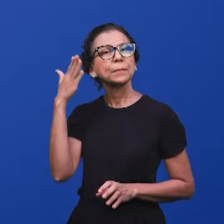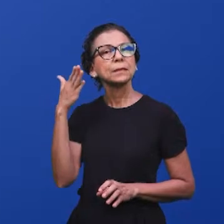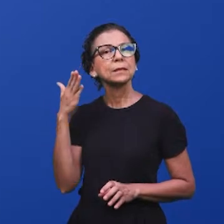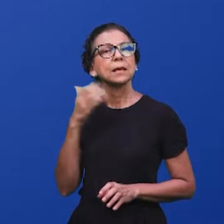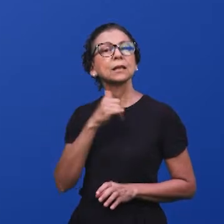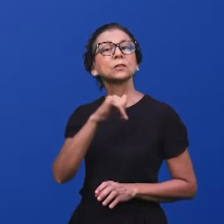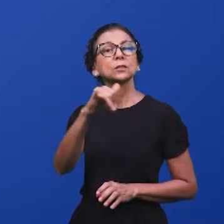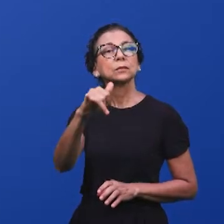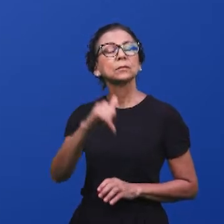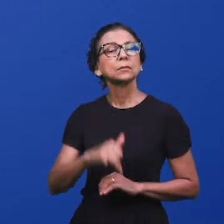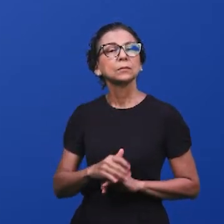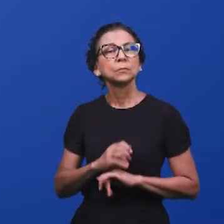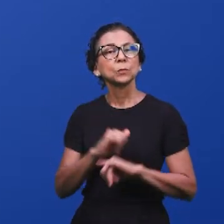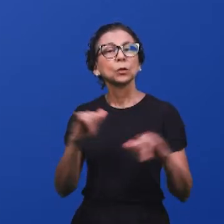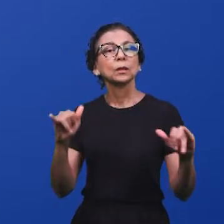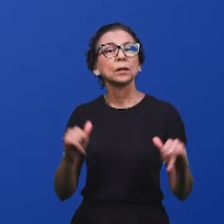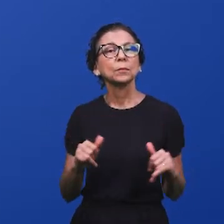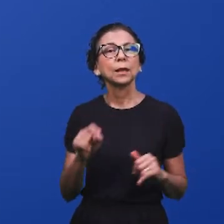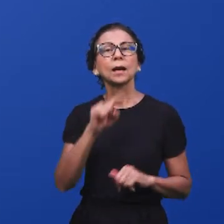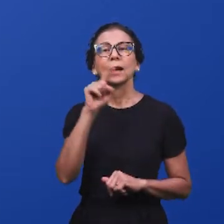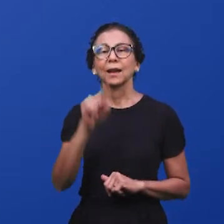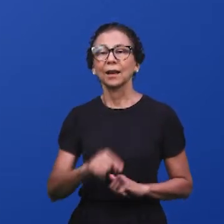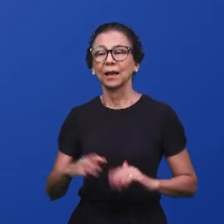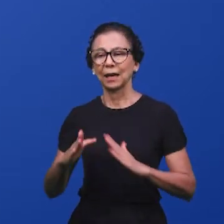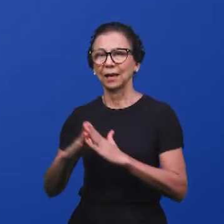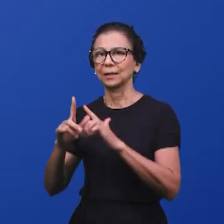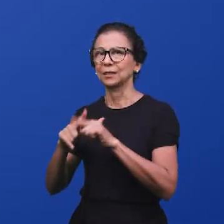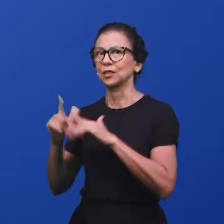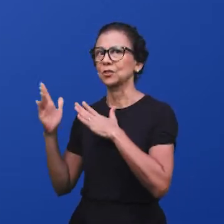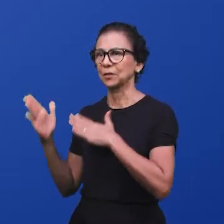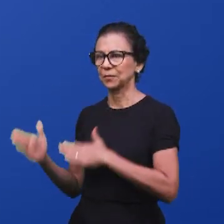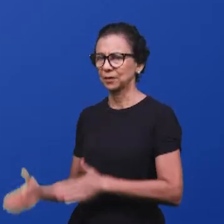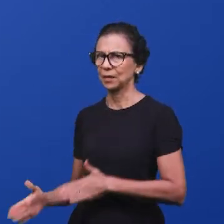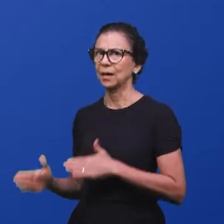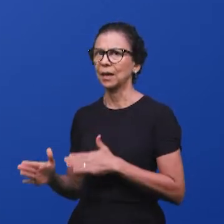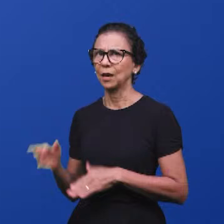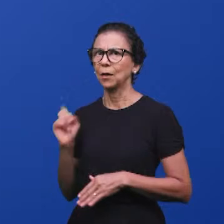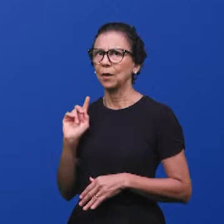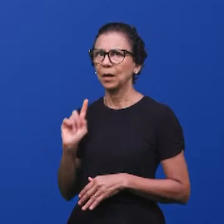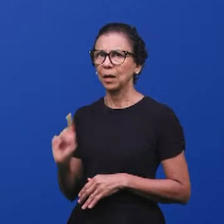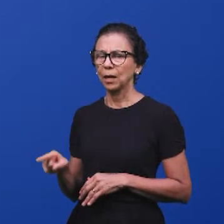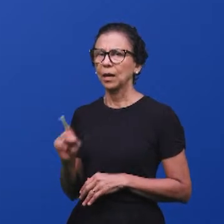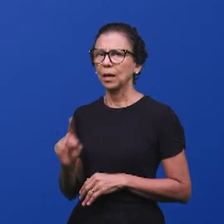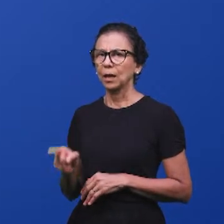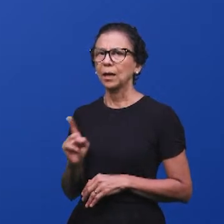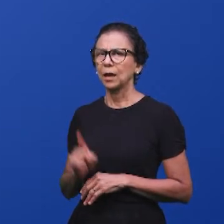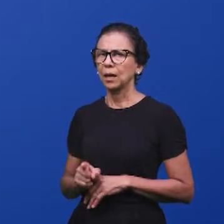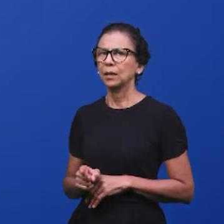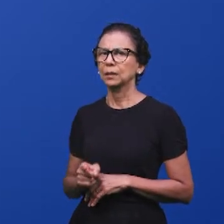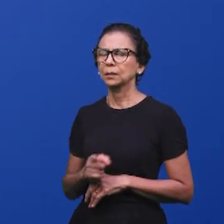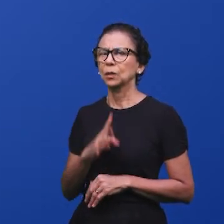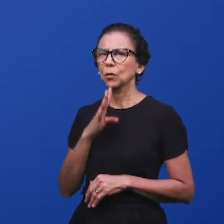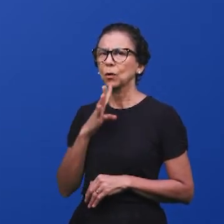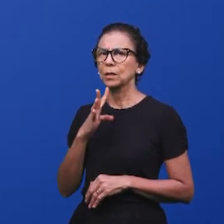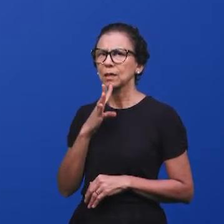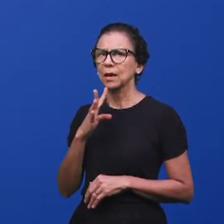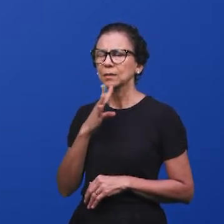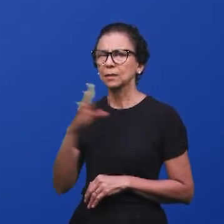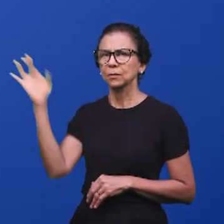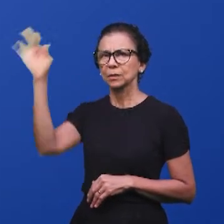será a igreja fiel, a igreja que está cheia do Espírito Santo. Porque ela que tem ouvido a voz do Espírito Santo, como diz em Apocalipse